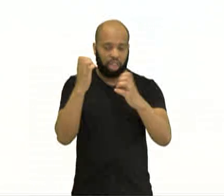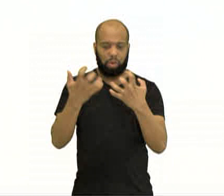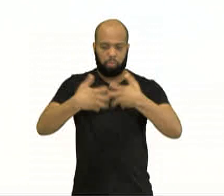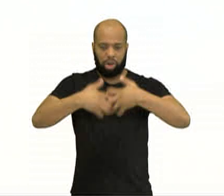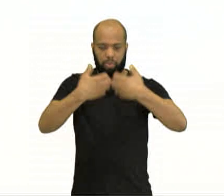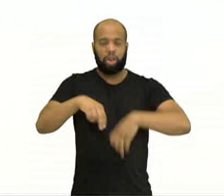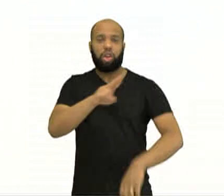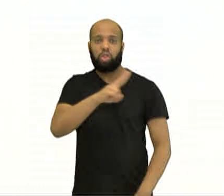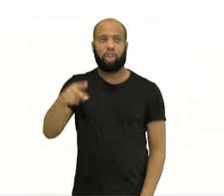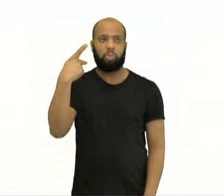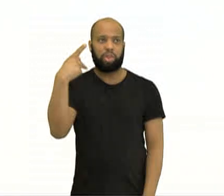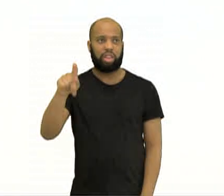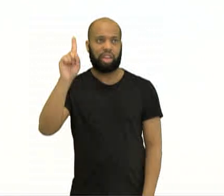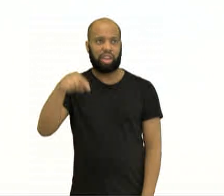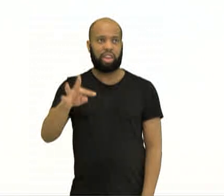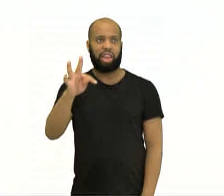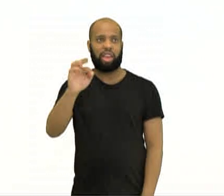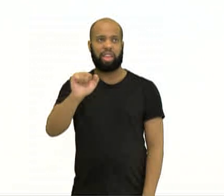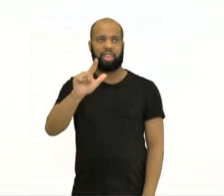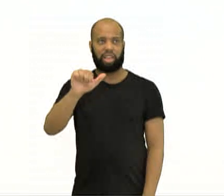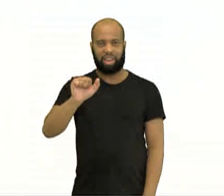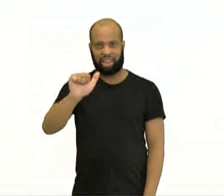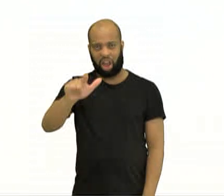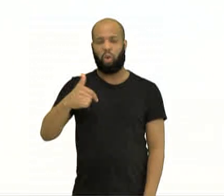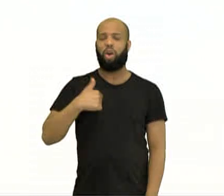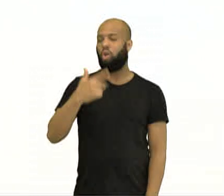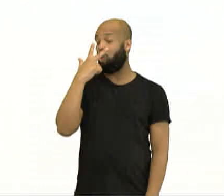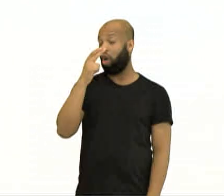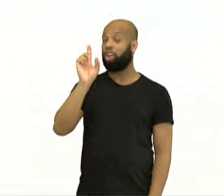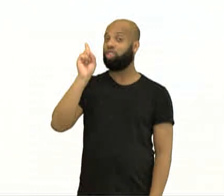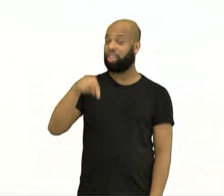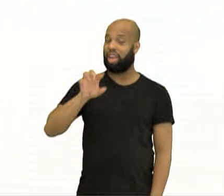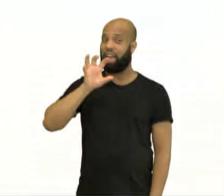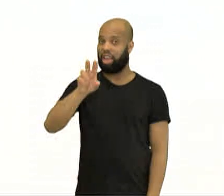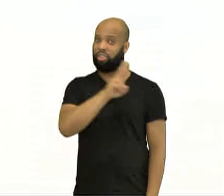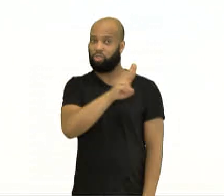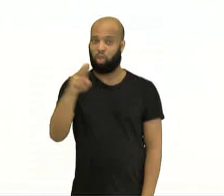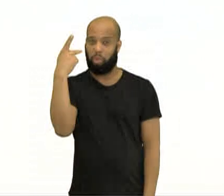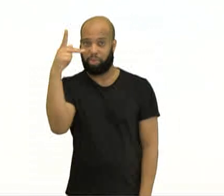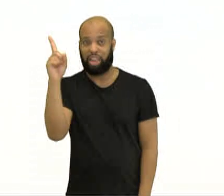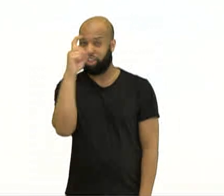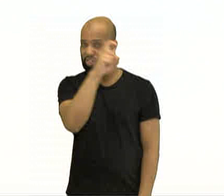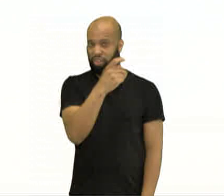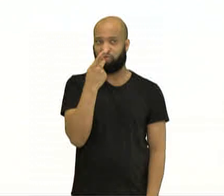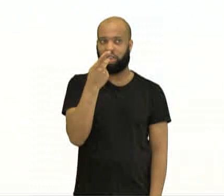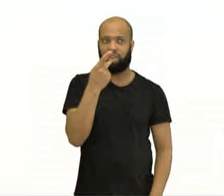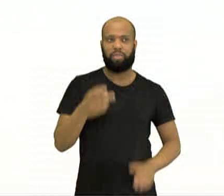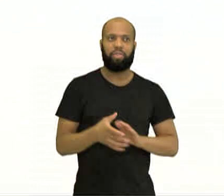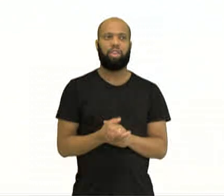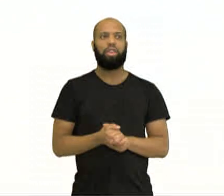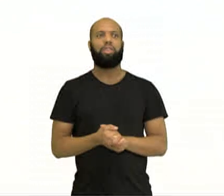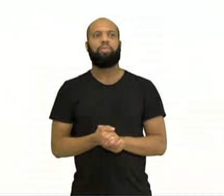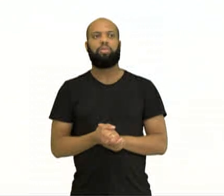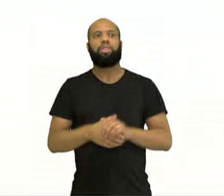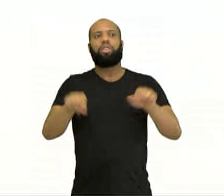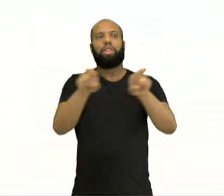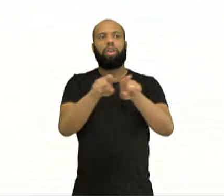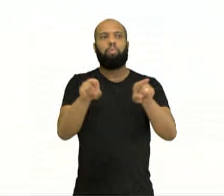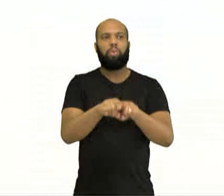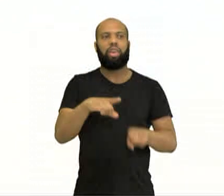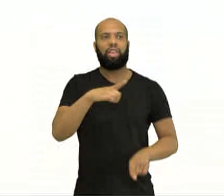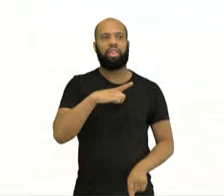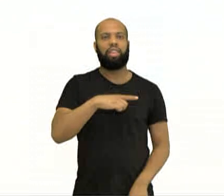Talal Al-Tinavi, eu espero que seja assim que se pronuncia seu nome, Talal. E também